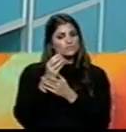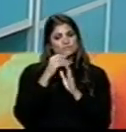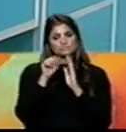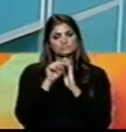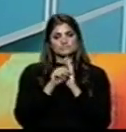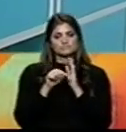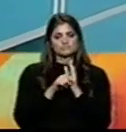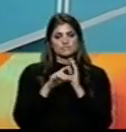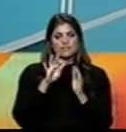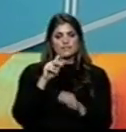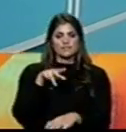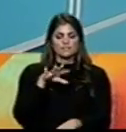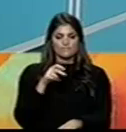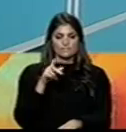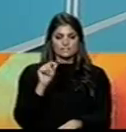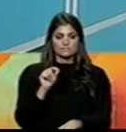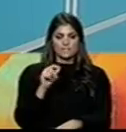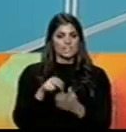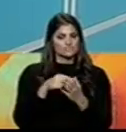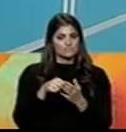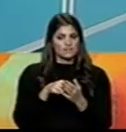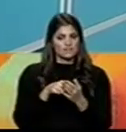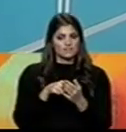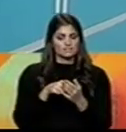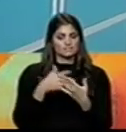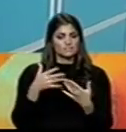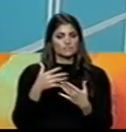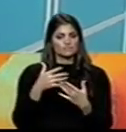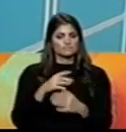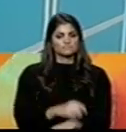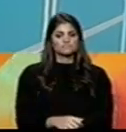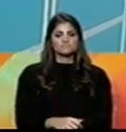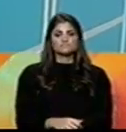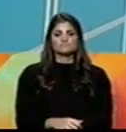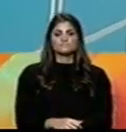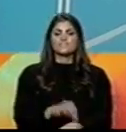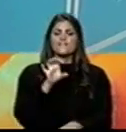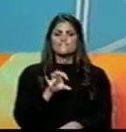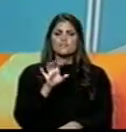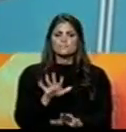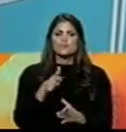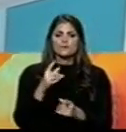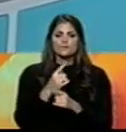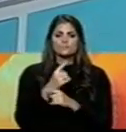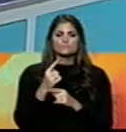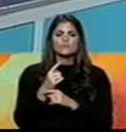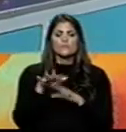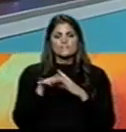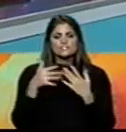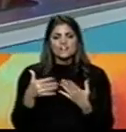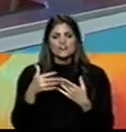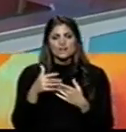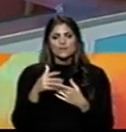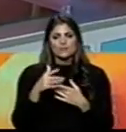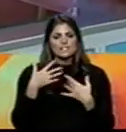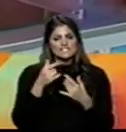ali, também os tais 30 gramas também ficam ali à nossa espera. Qual é a estrangeirinha? Qual é a estrangeirinha? Sim, o que é que a menina vai armar? Ah, o que é que vamos fazer ali?